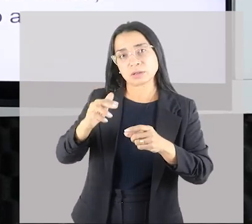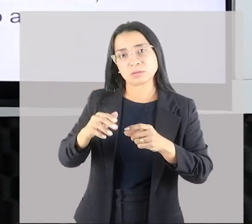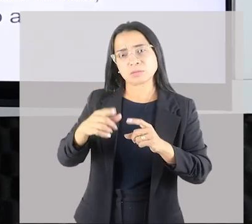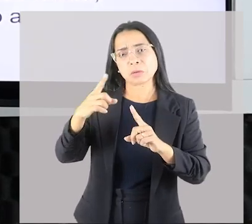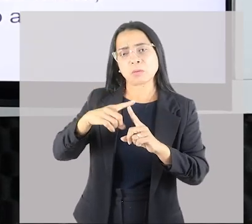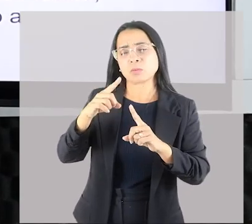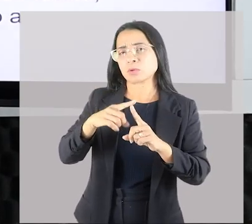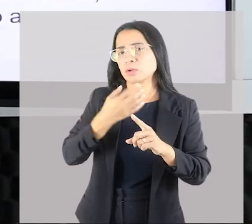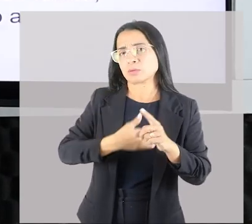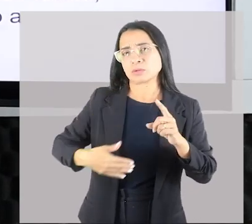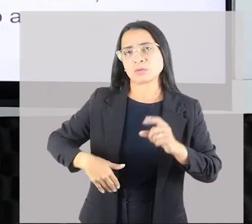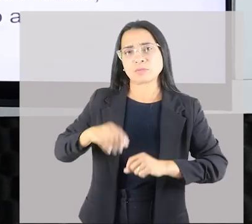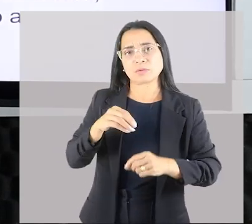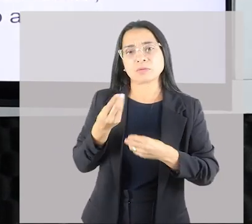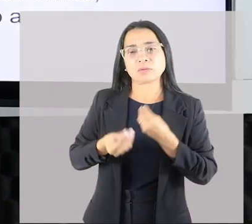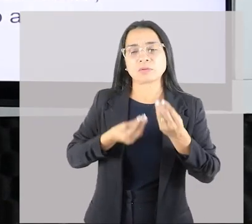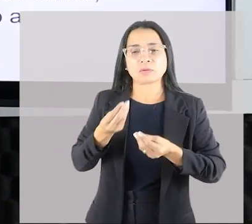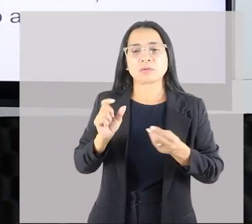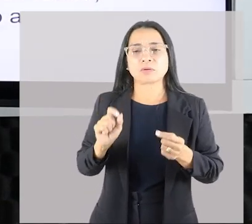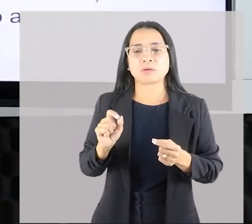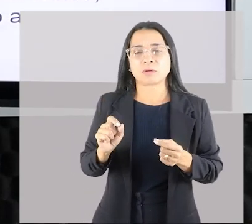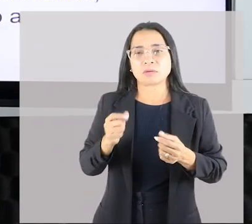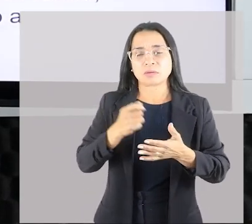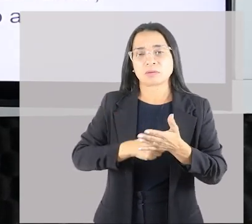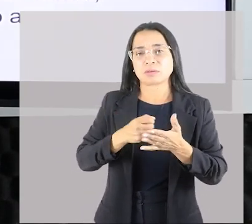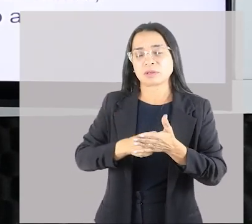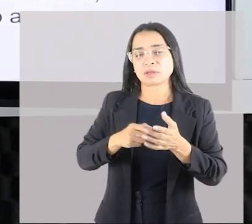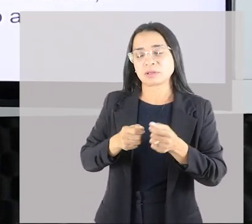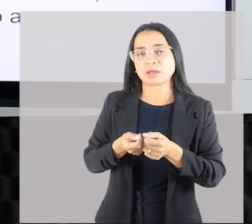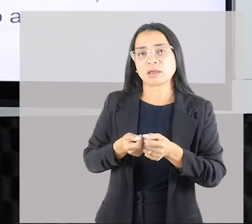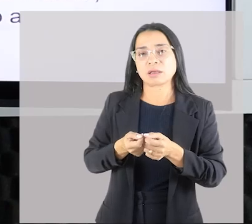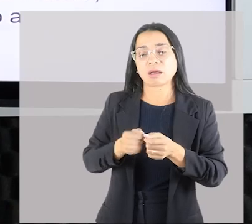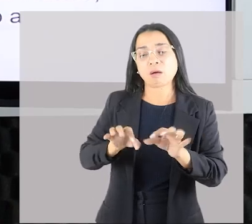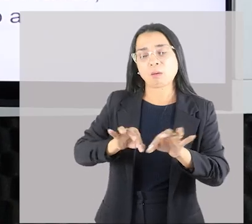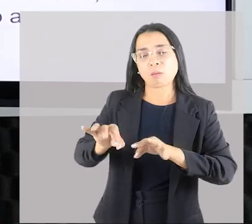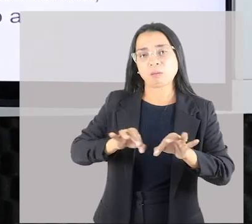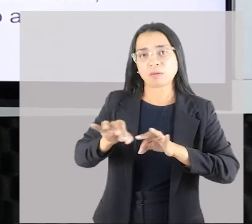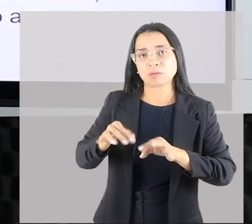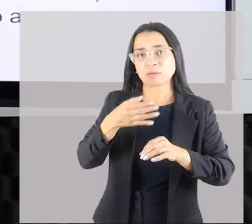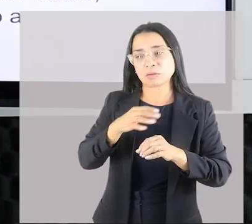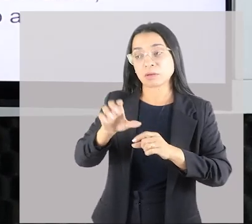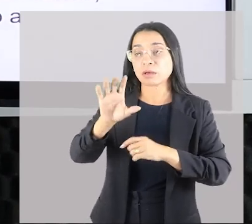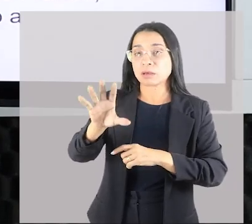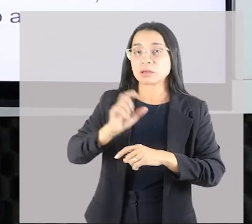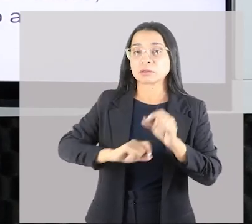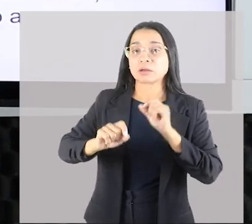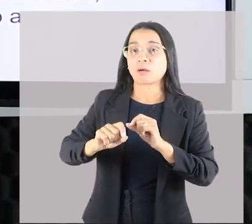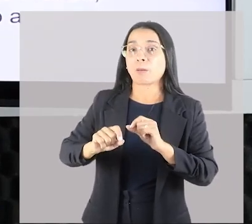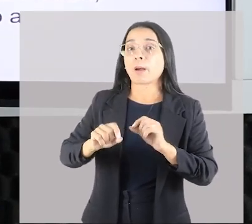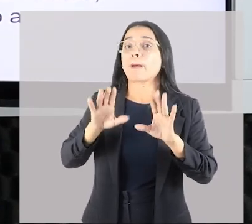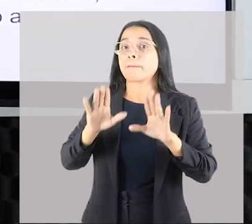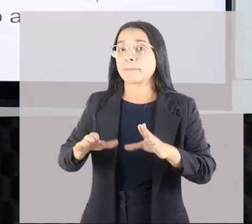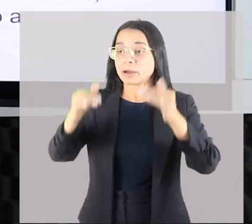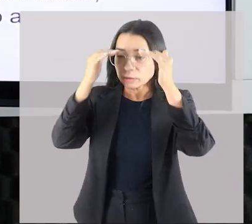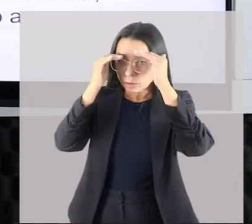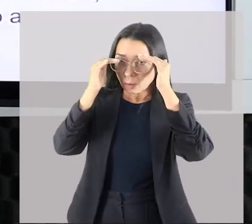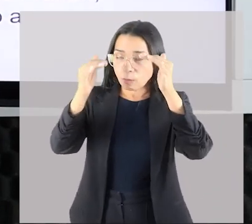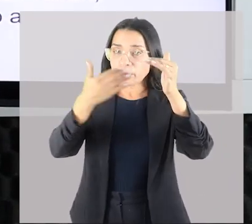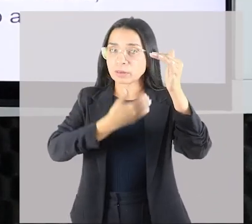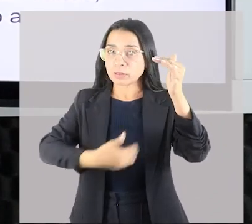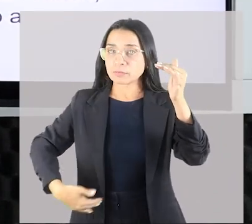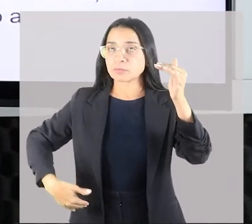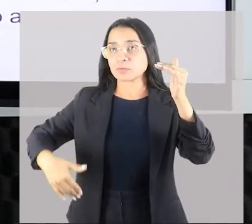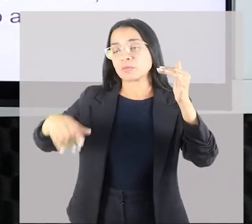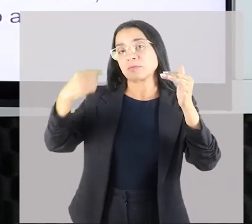um governo ali que, de certa forma, tenta administrar a região, só que ele está submetido ao governo espanhol. E